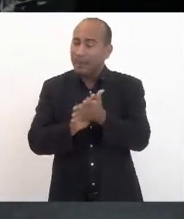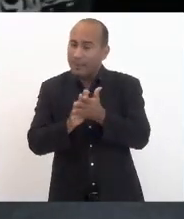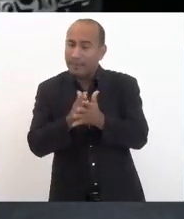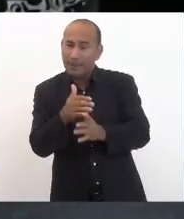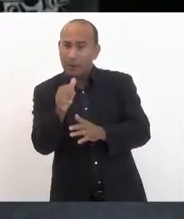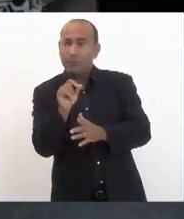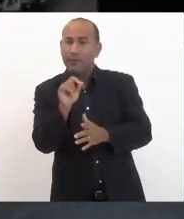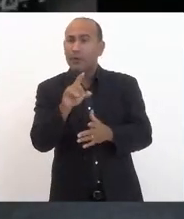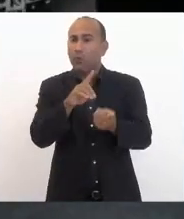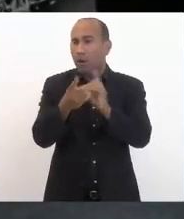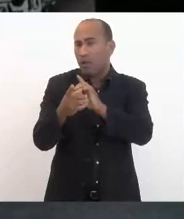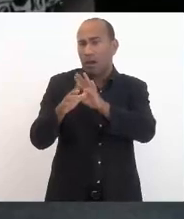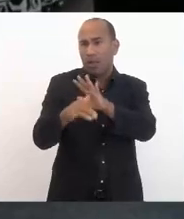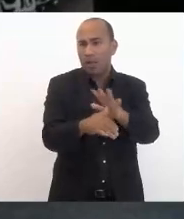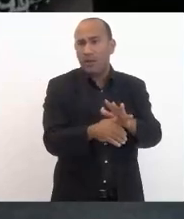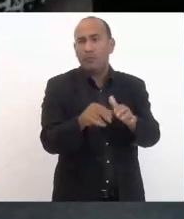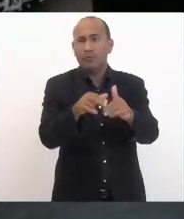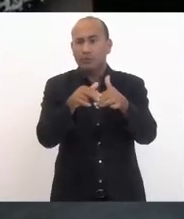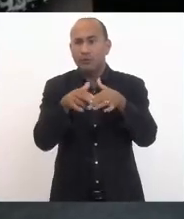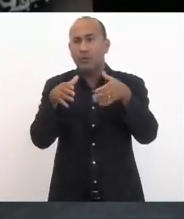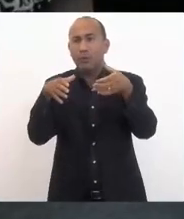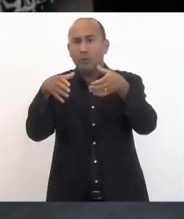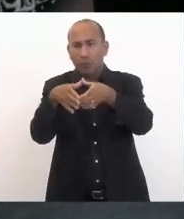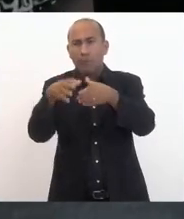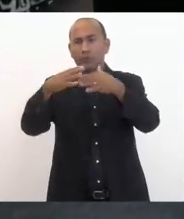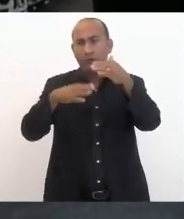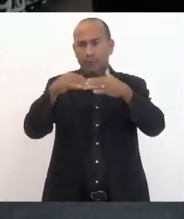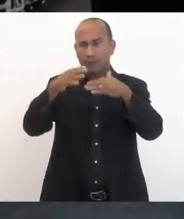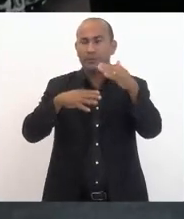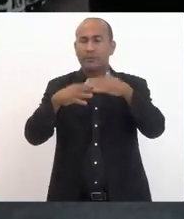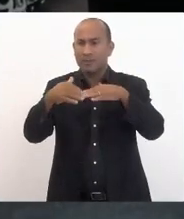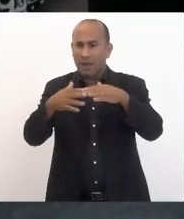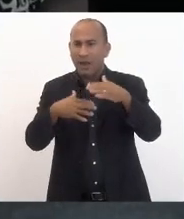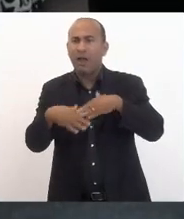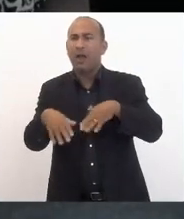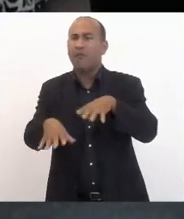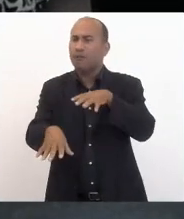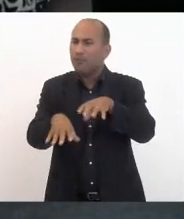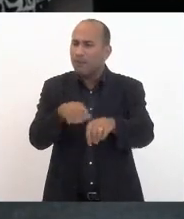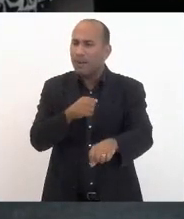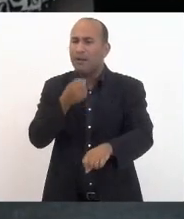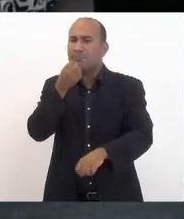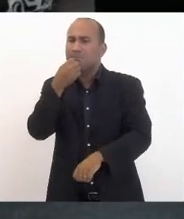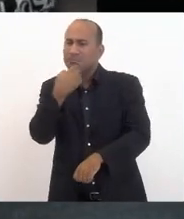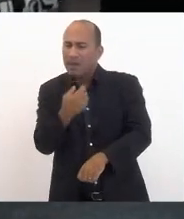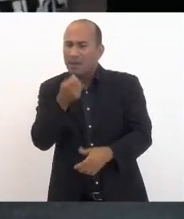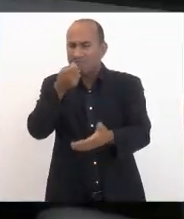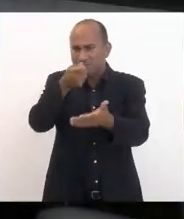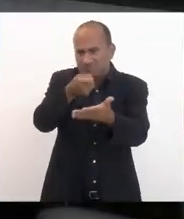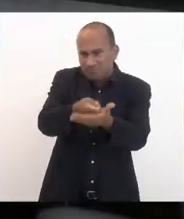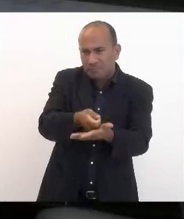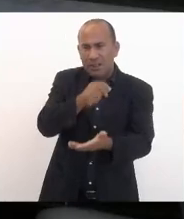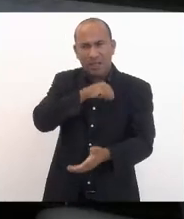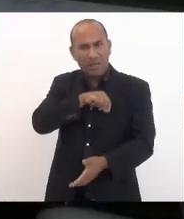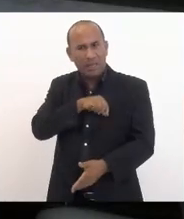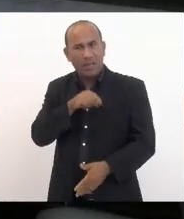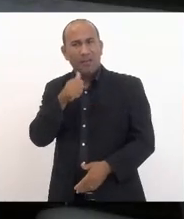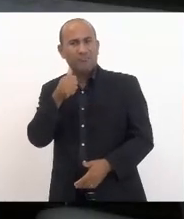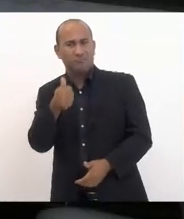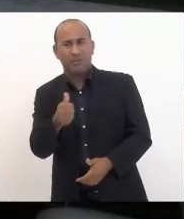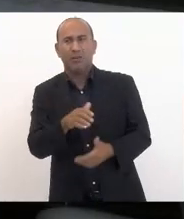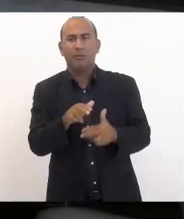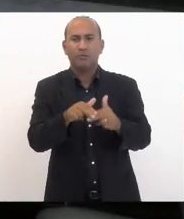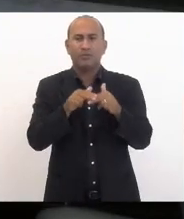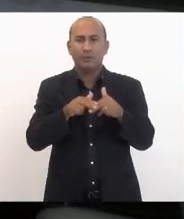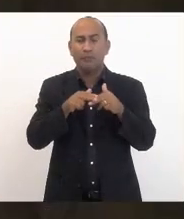corrupção que um quadro de servidores bem formados, bem qualificados, bem pagos e que fiquem com